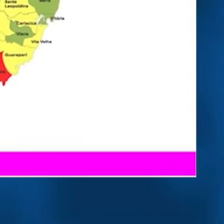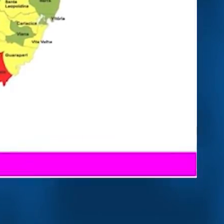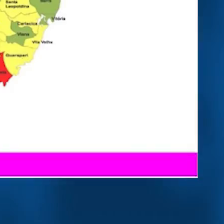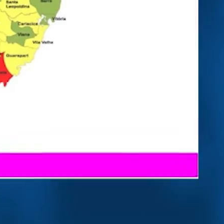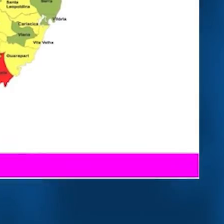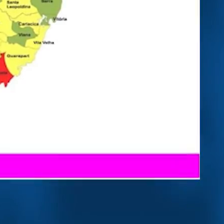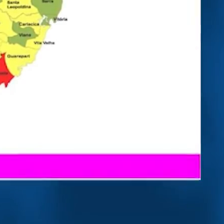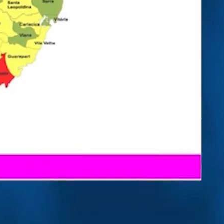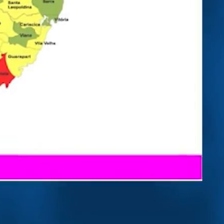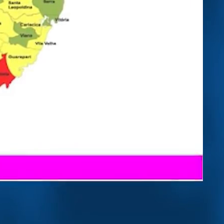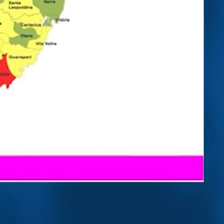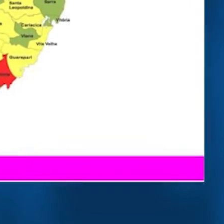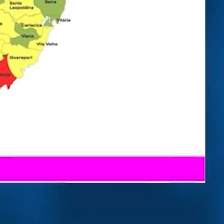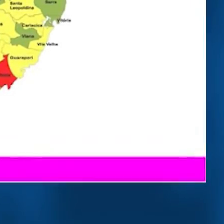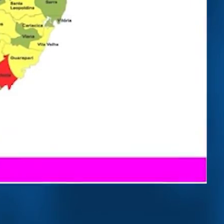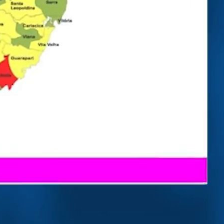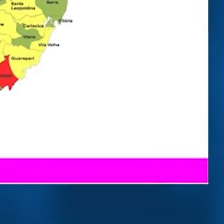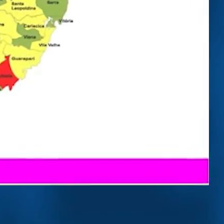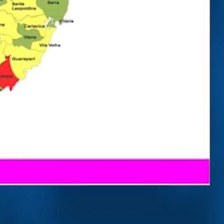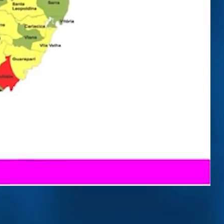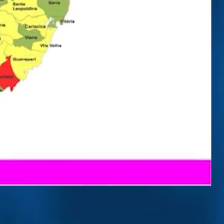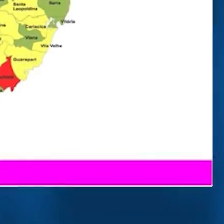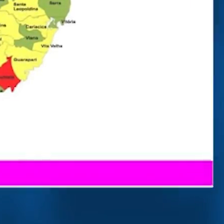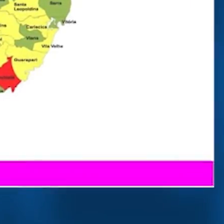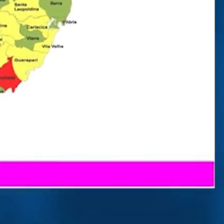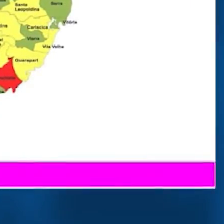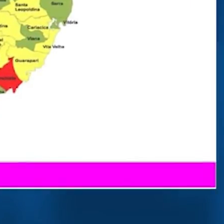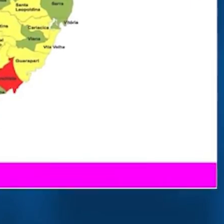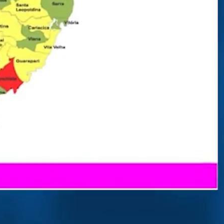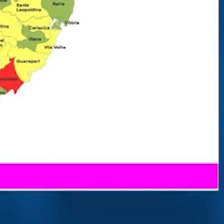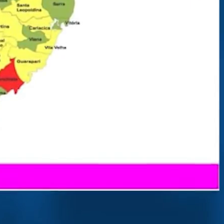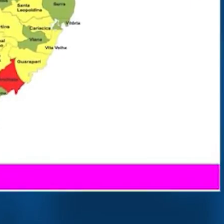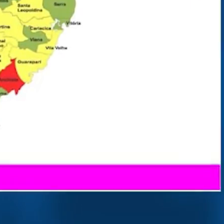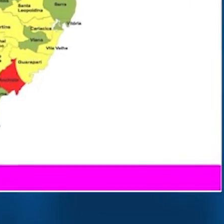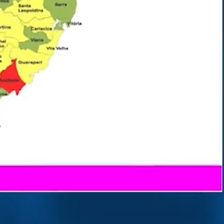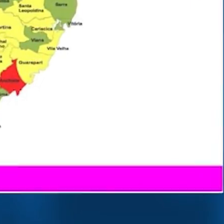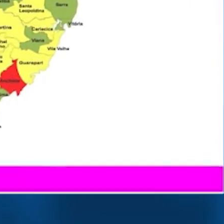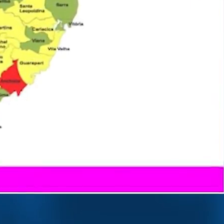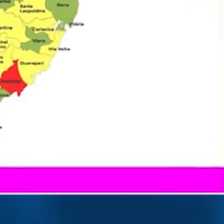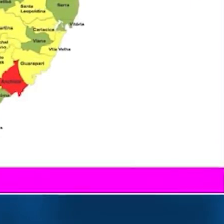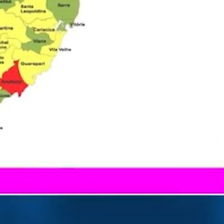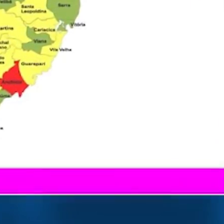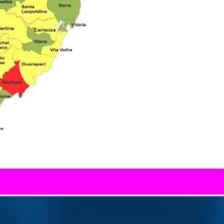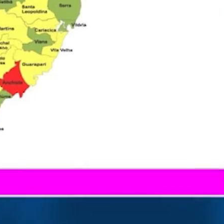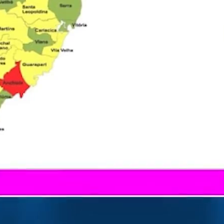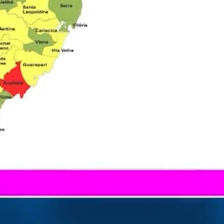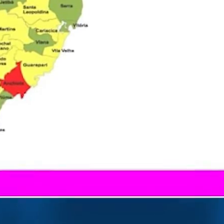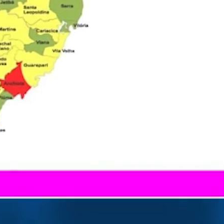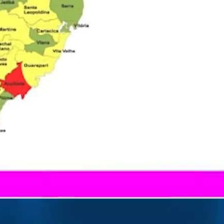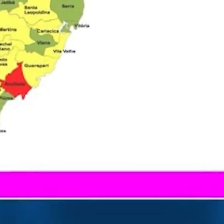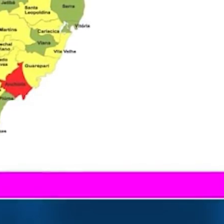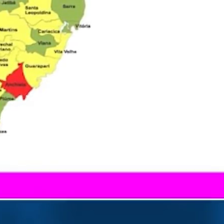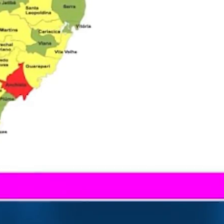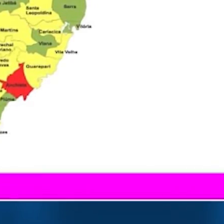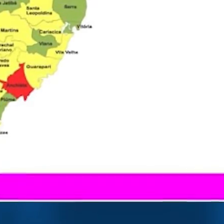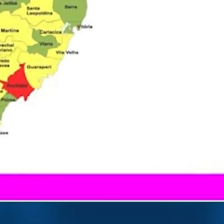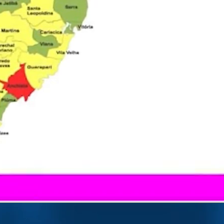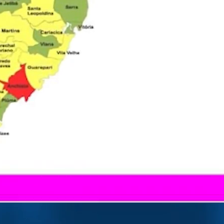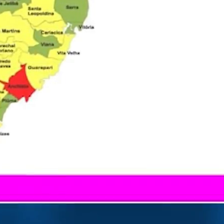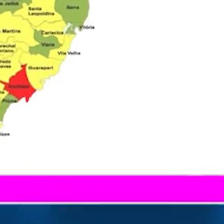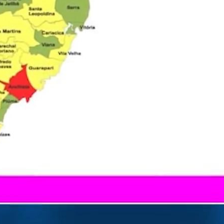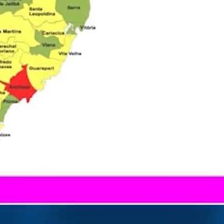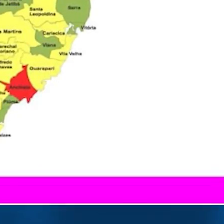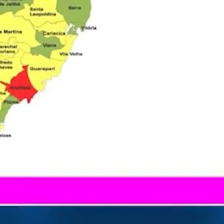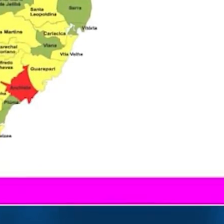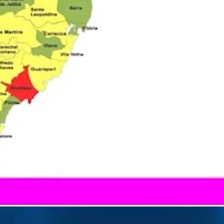risco moderado o que contabiliza 53 e já não risco baixo são 23 municípios a